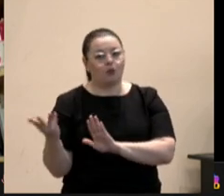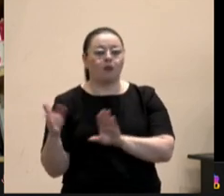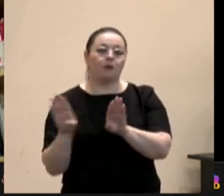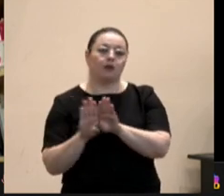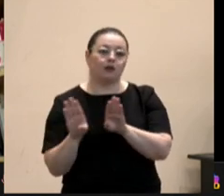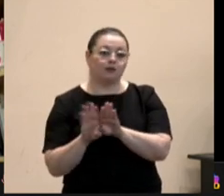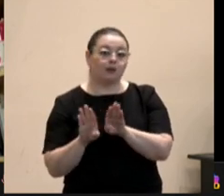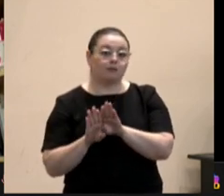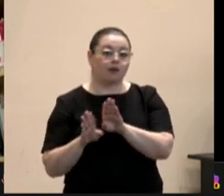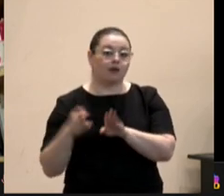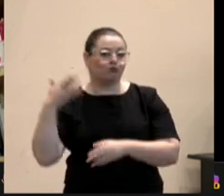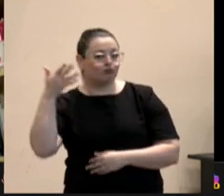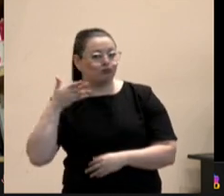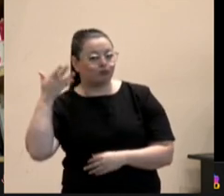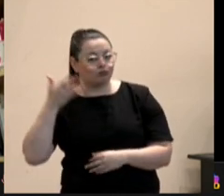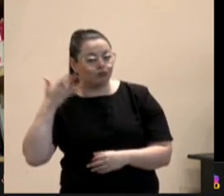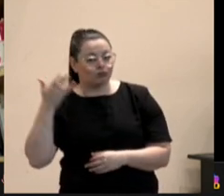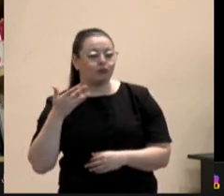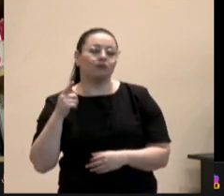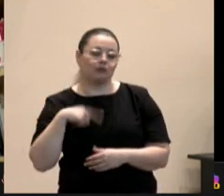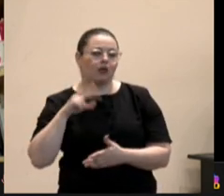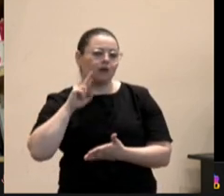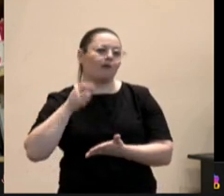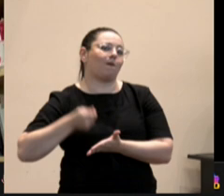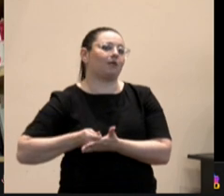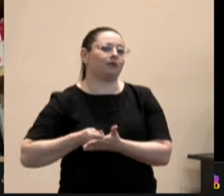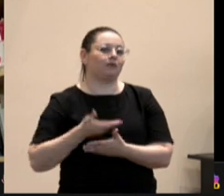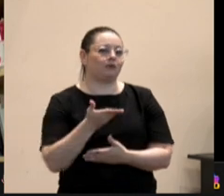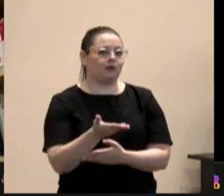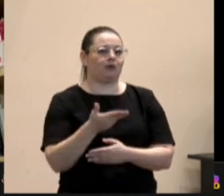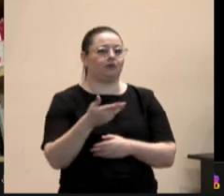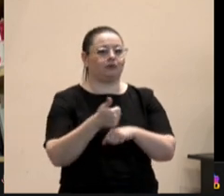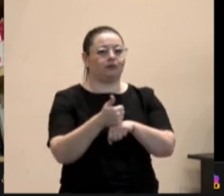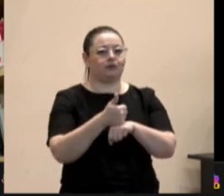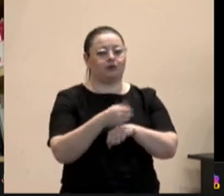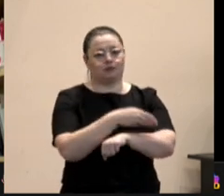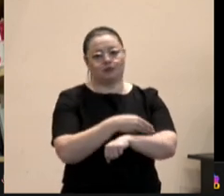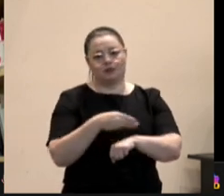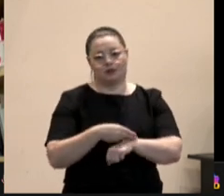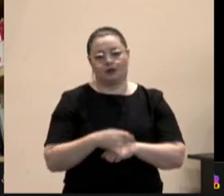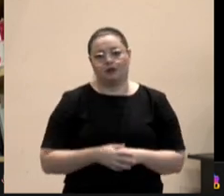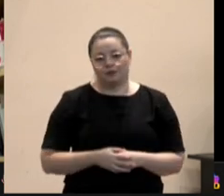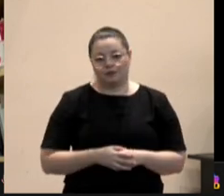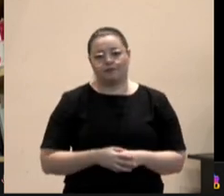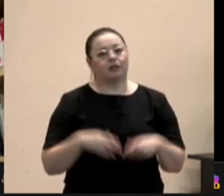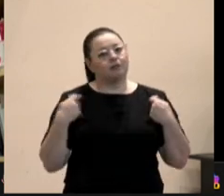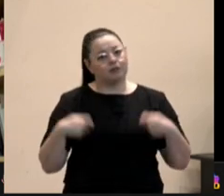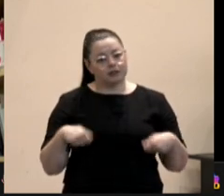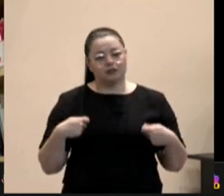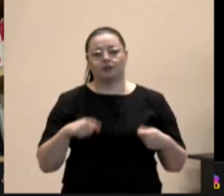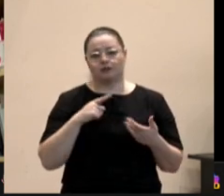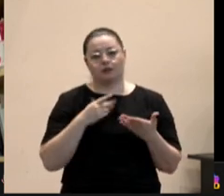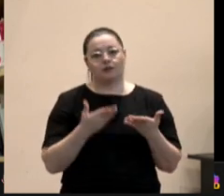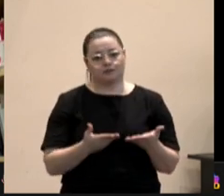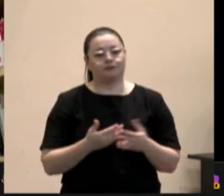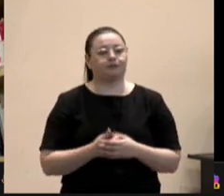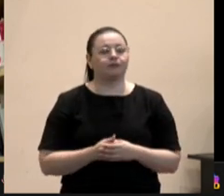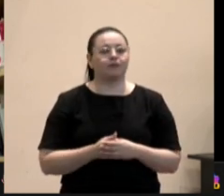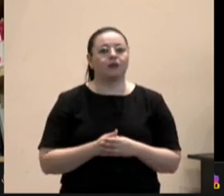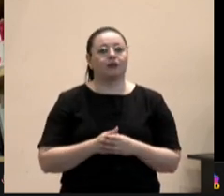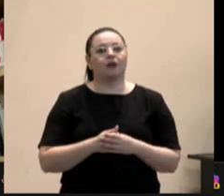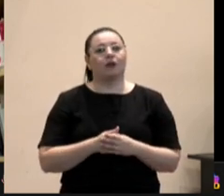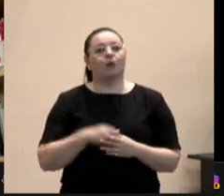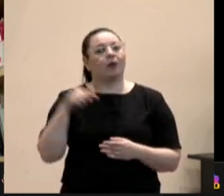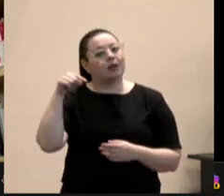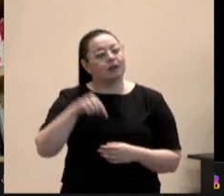um reconhecimento aos profissionais do magistério, que, para os funcionários, há uma invisibilidade. É nesse sentido que eu